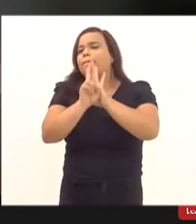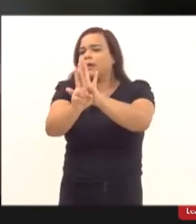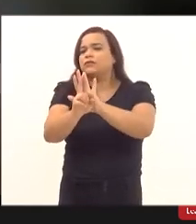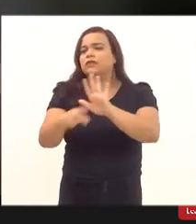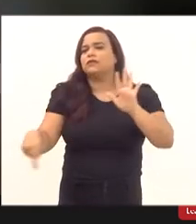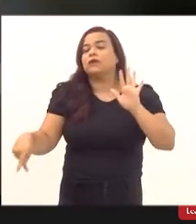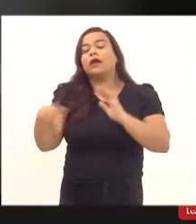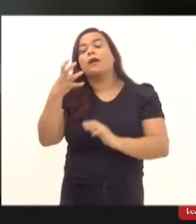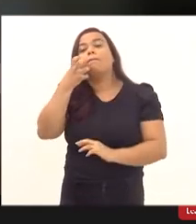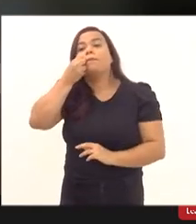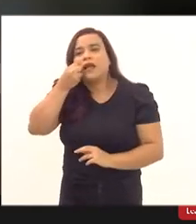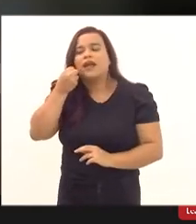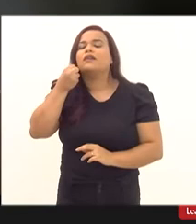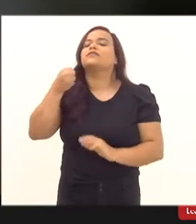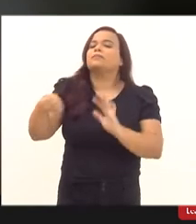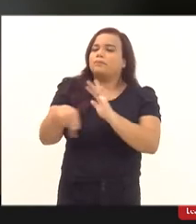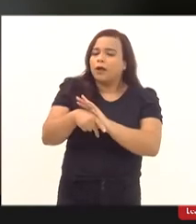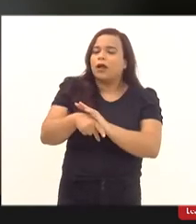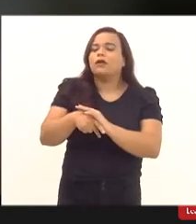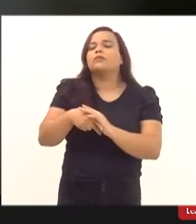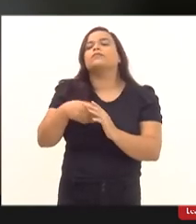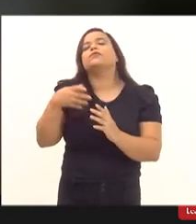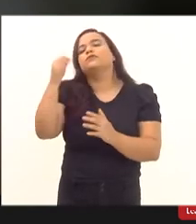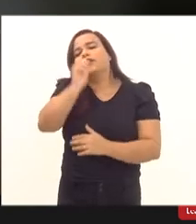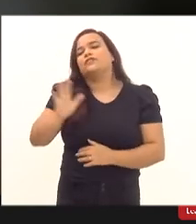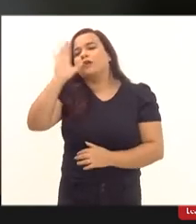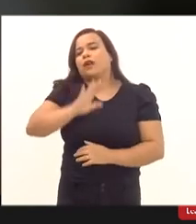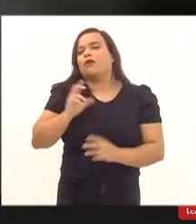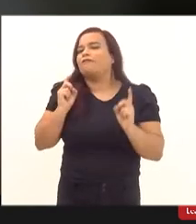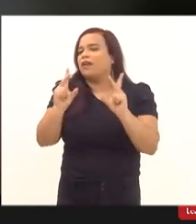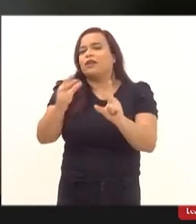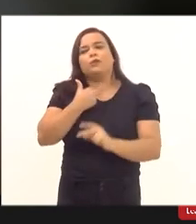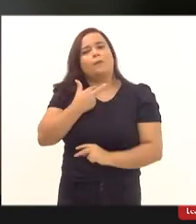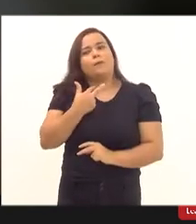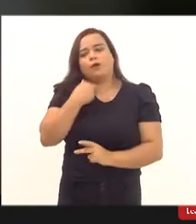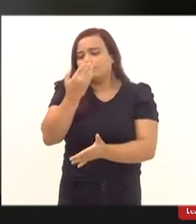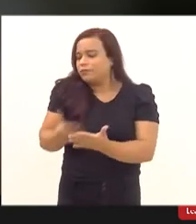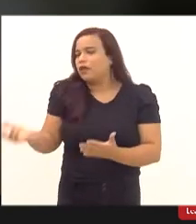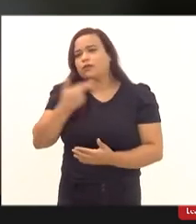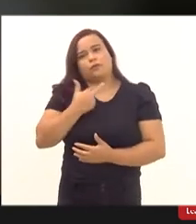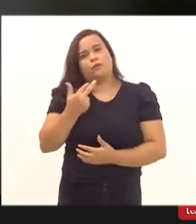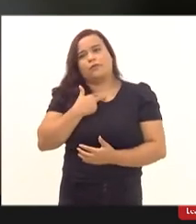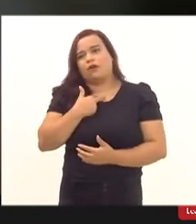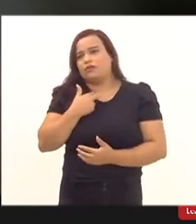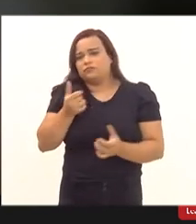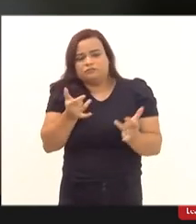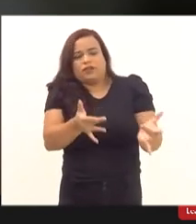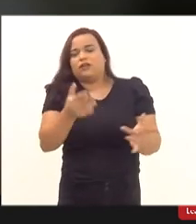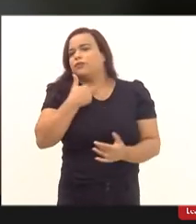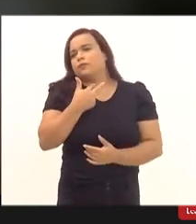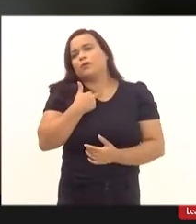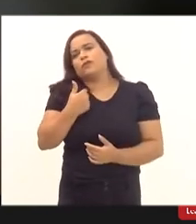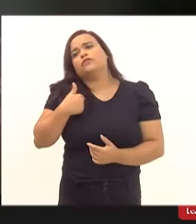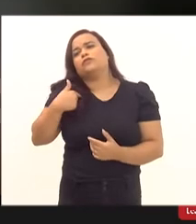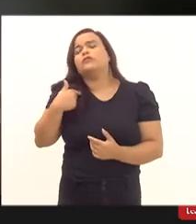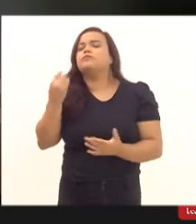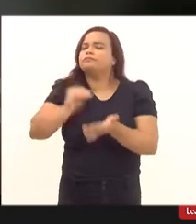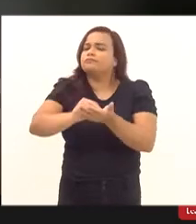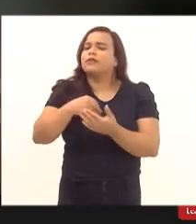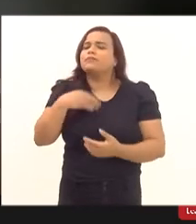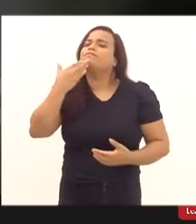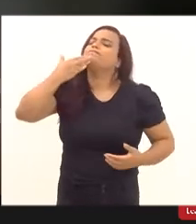pode ser perdido que não pode ser vendido e não pode ser dispensado e eu deixo com vocês o nosso apelo